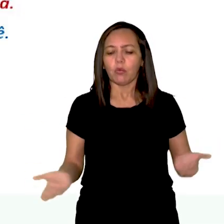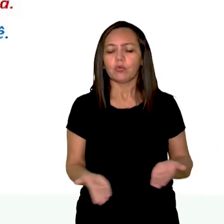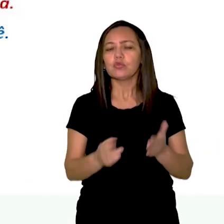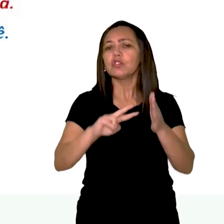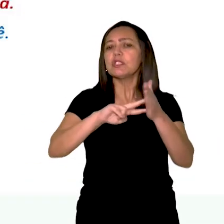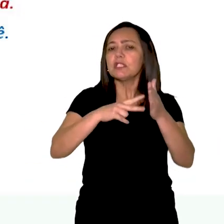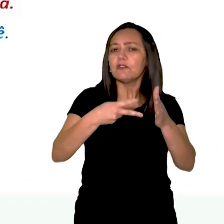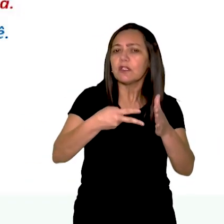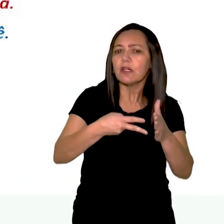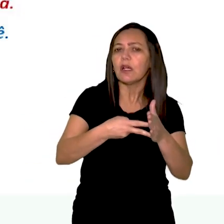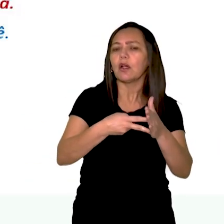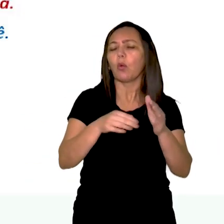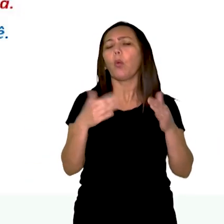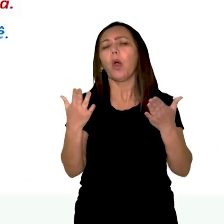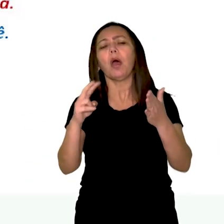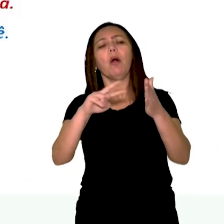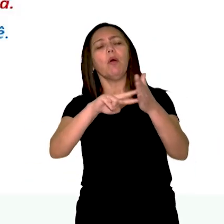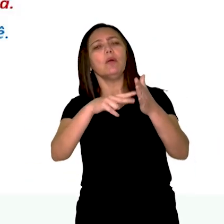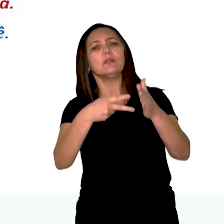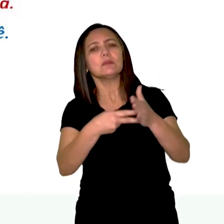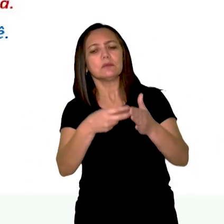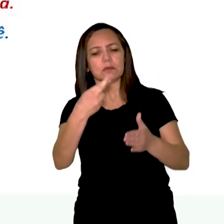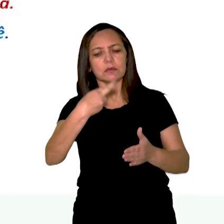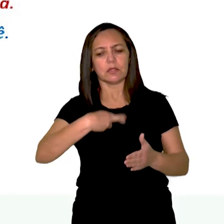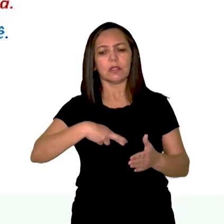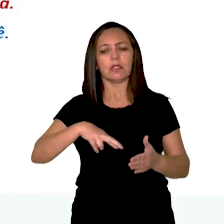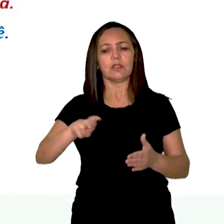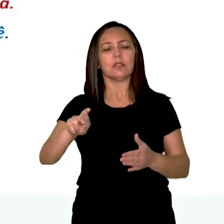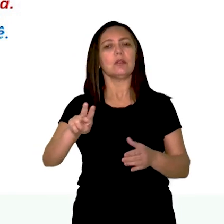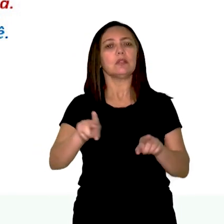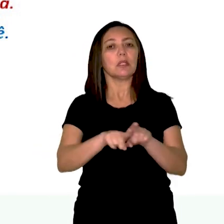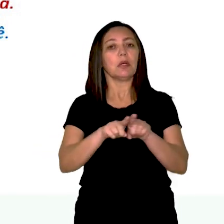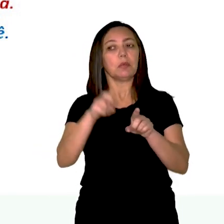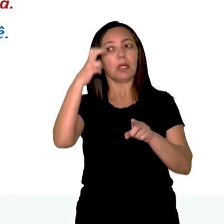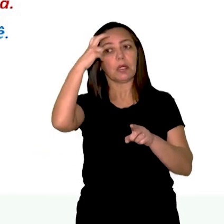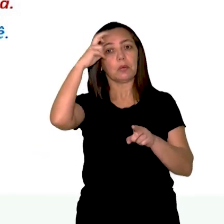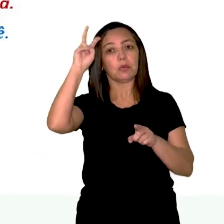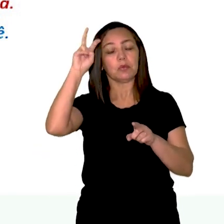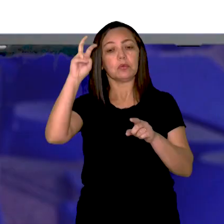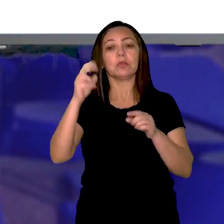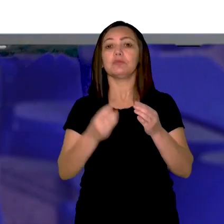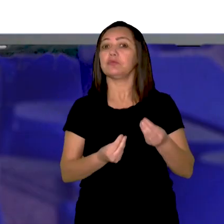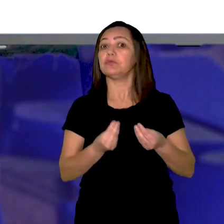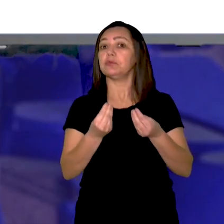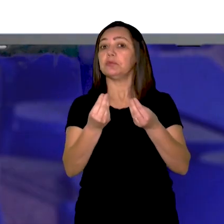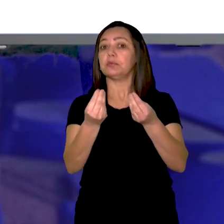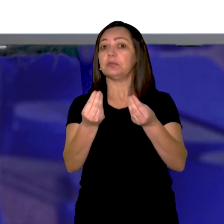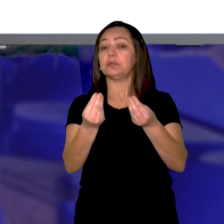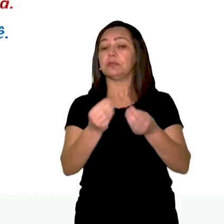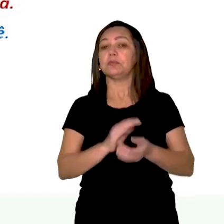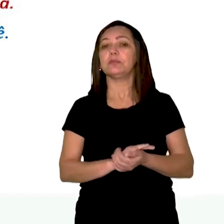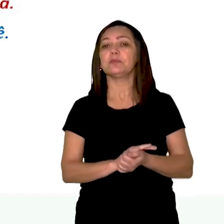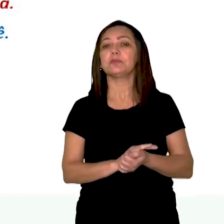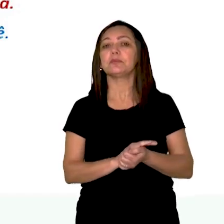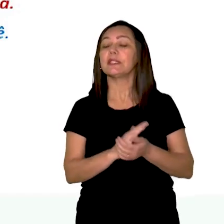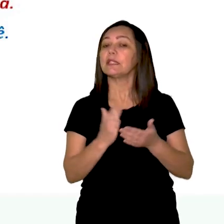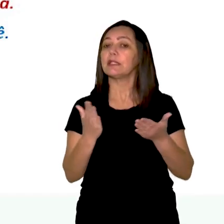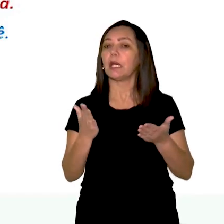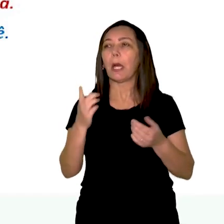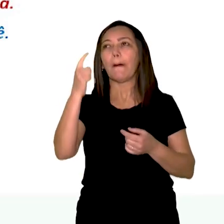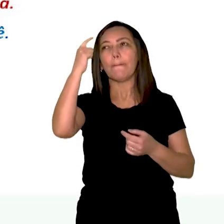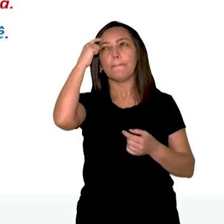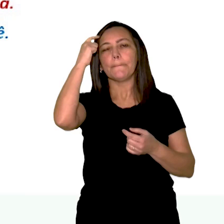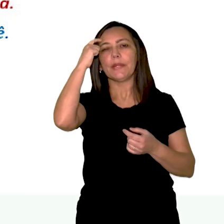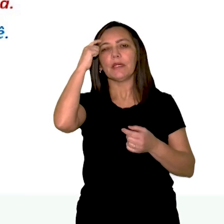sentidos ou significados a religião e a cultura oferecem a você? Então, pense